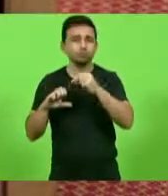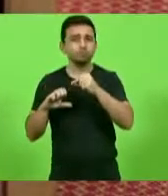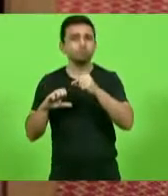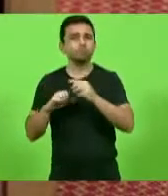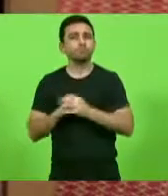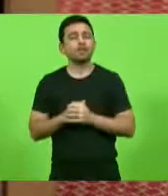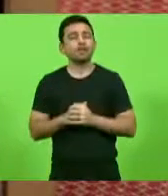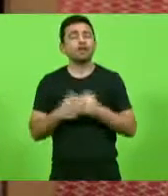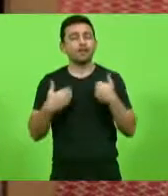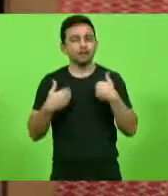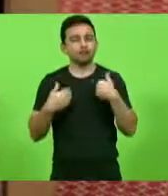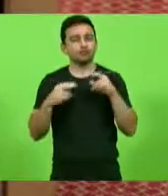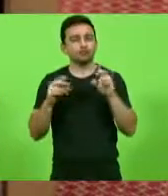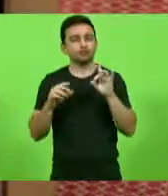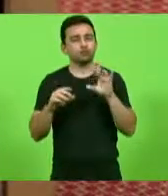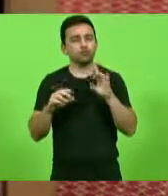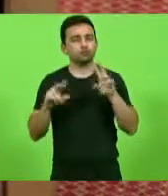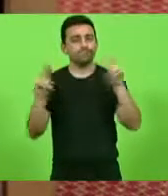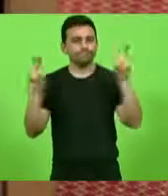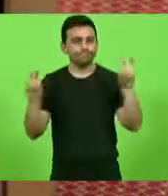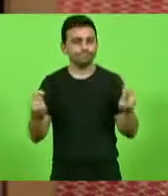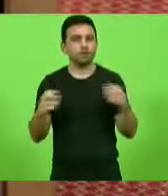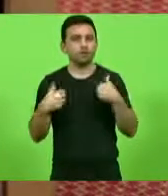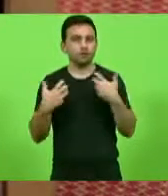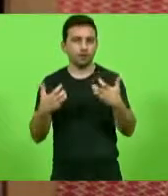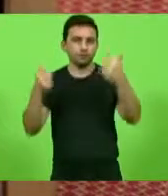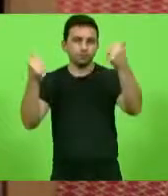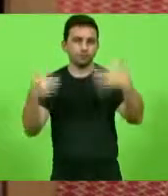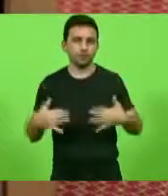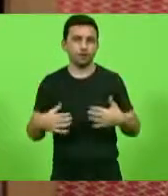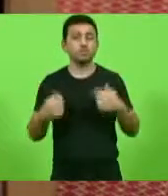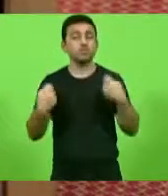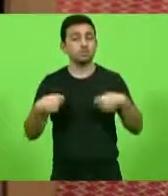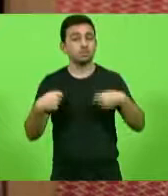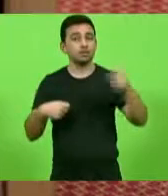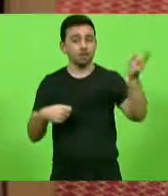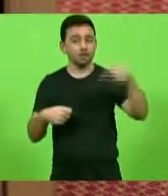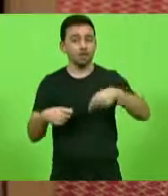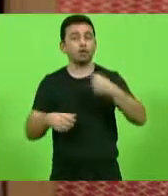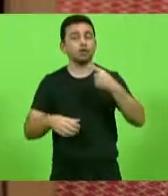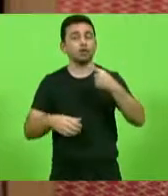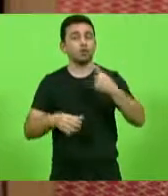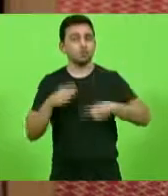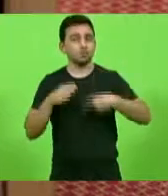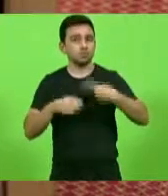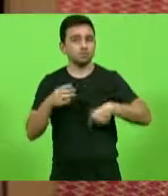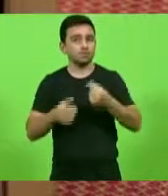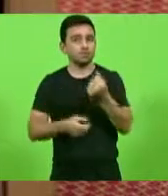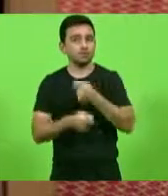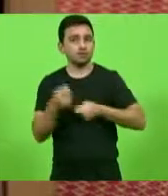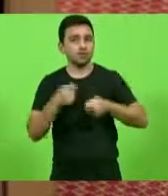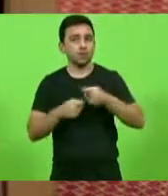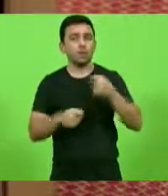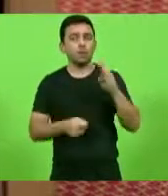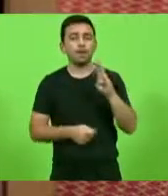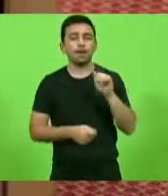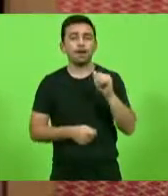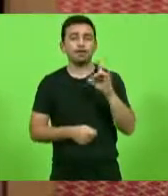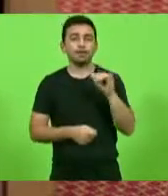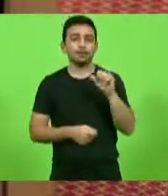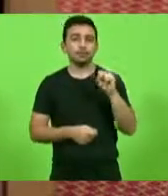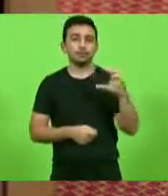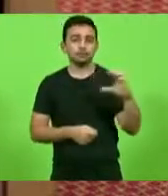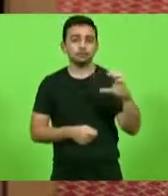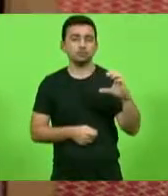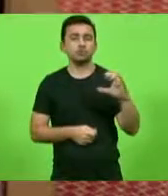queria colocar. Nós temos que chamar para a Comissão de Finanças, para essa Assembleia, o Badesc, para